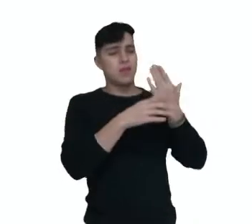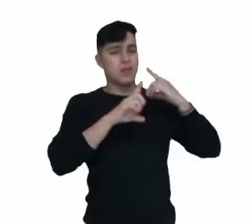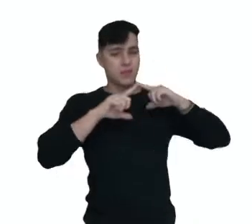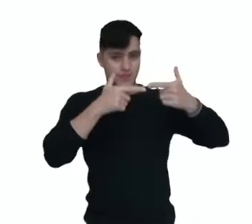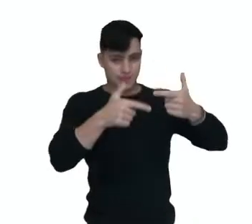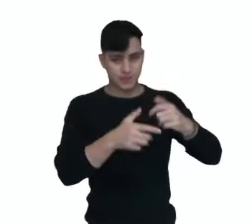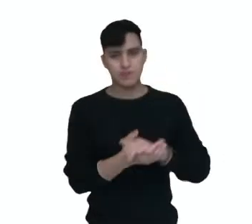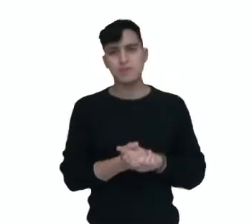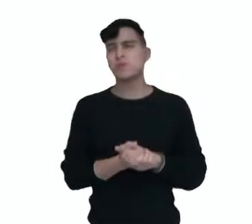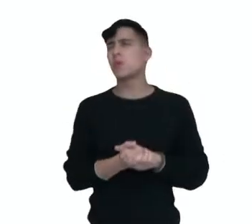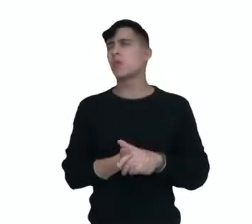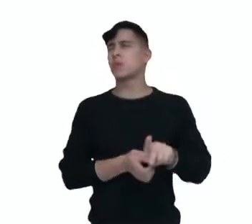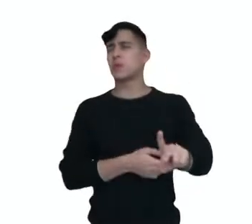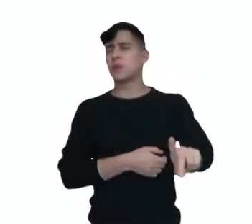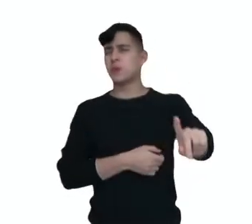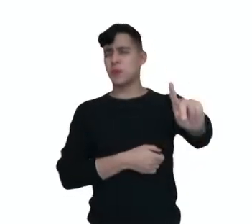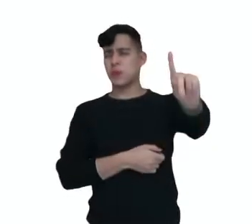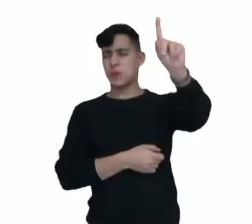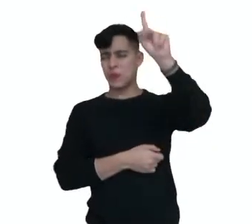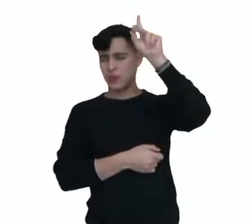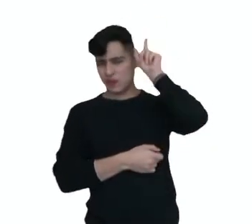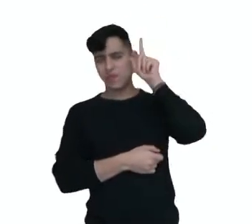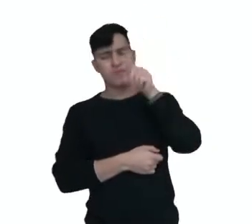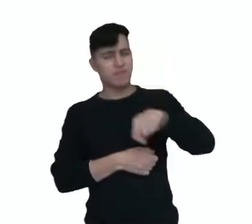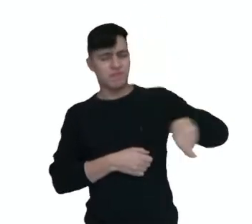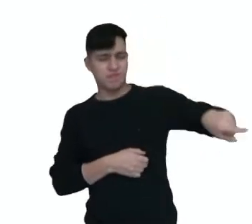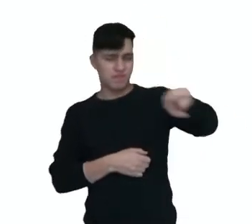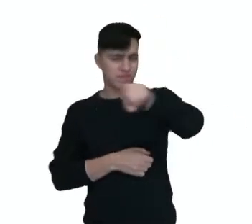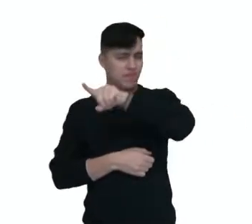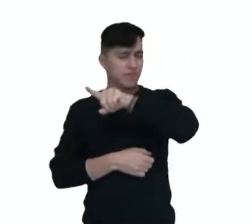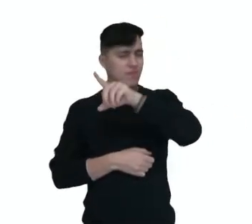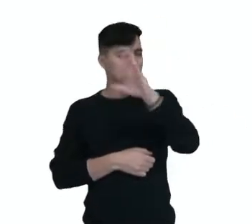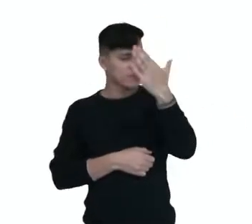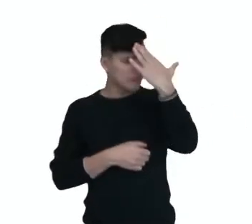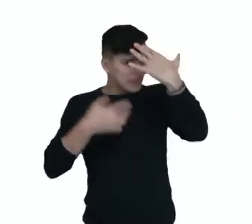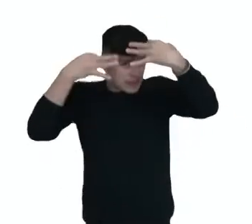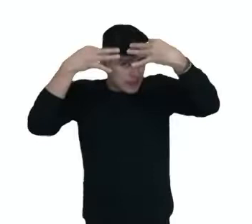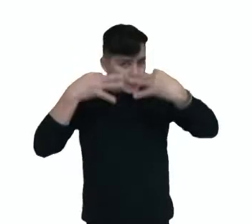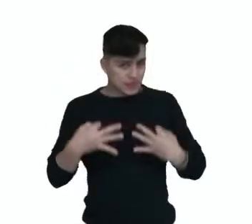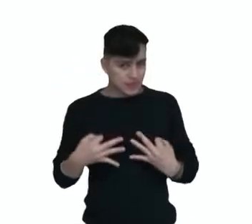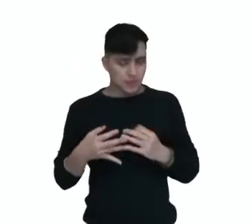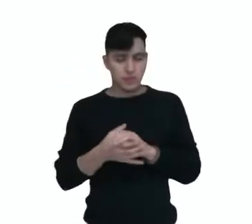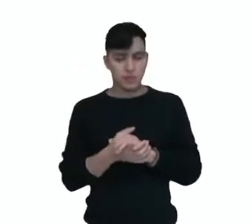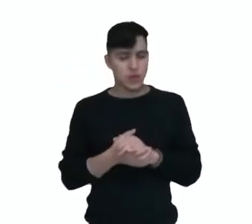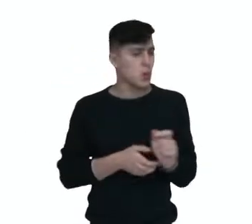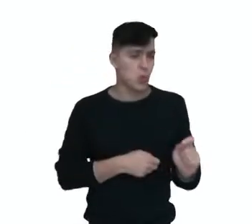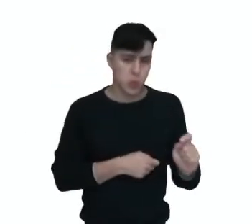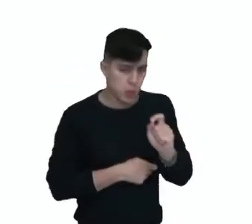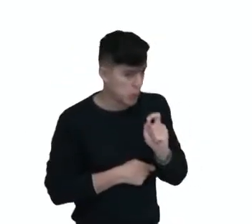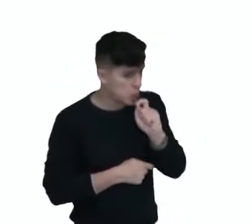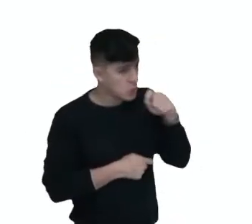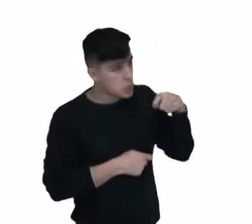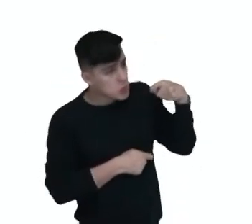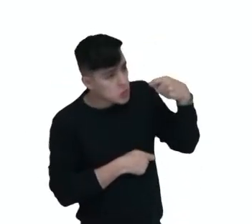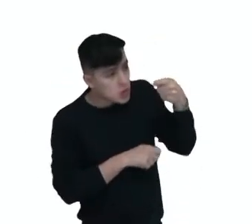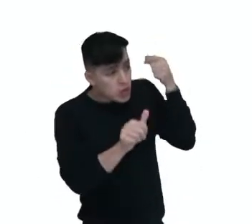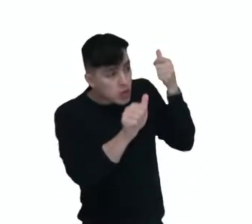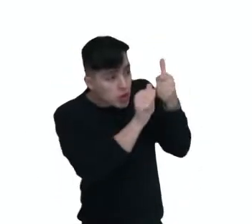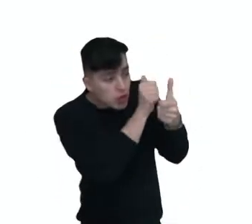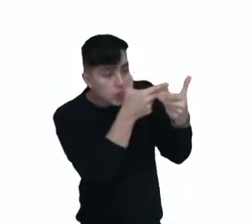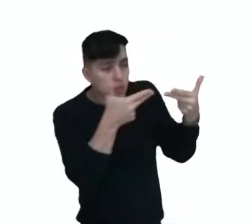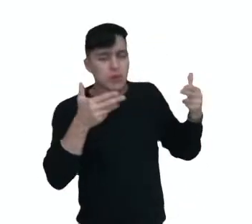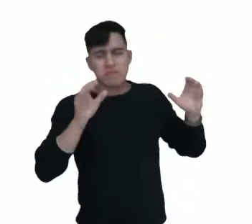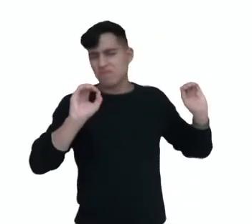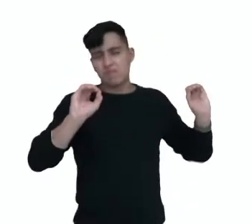atividades esportivas mais antigas, com certeza, né? Muito antes de ser considerada como um esporte, a luta tinha um